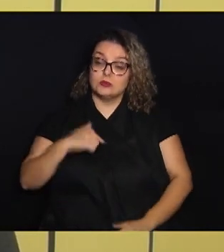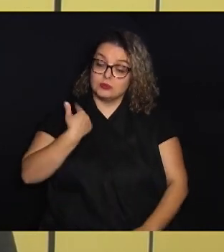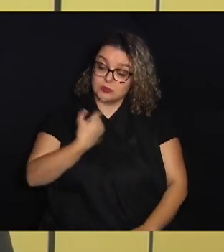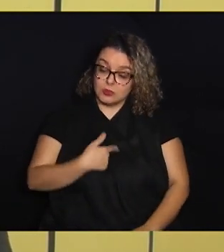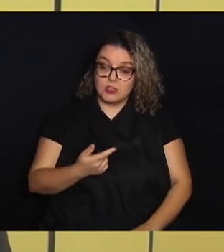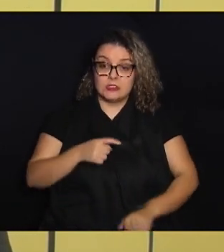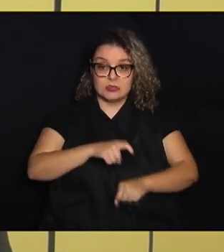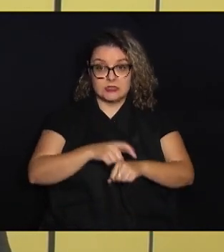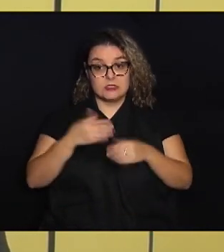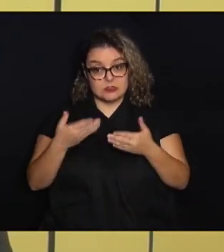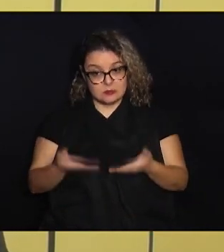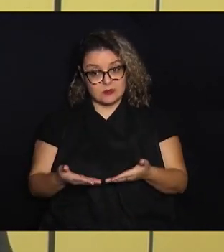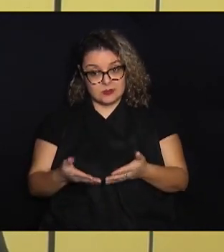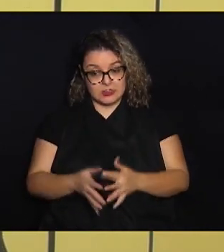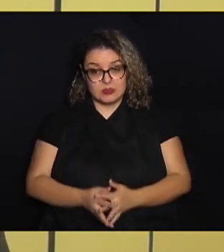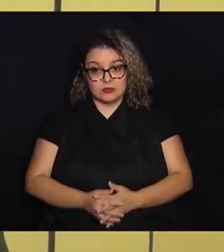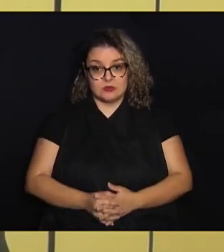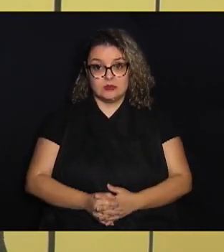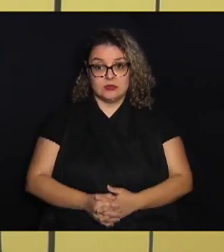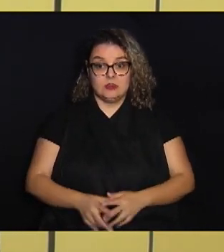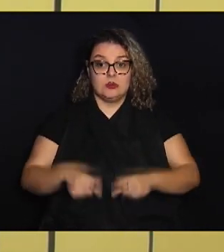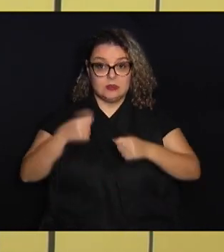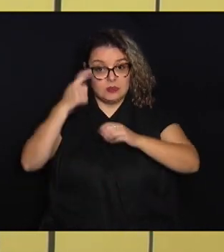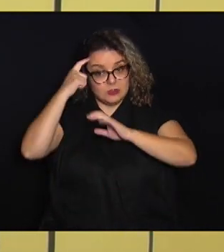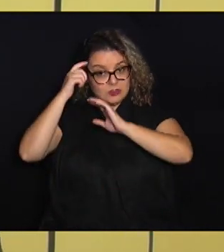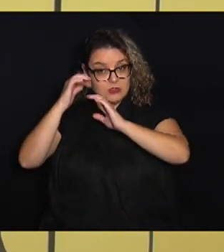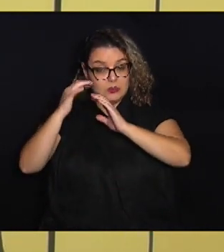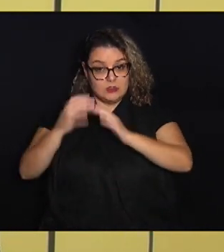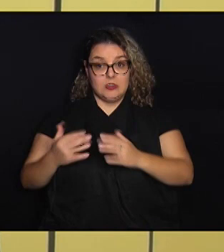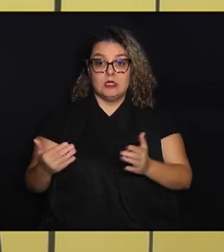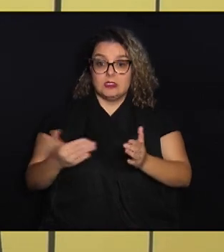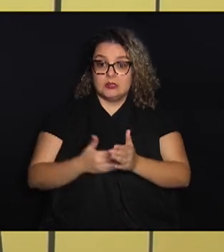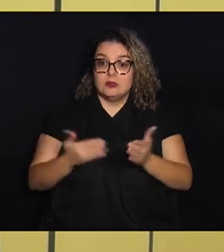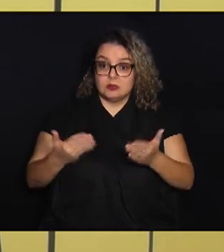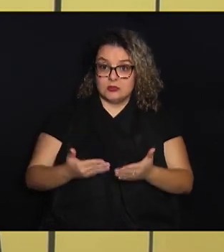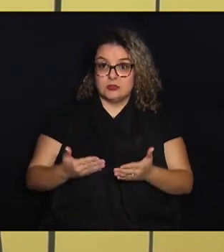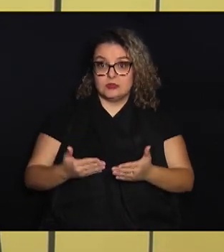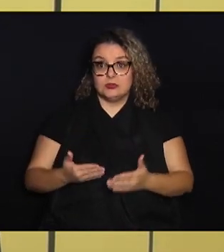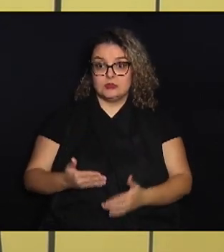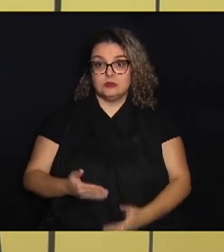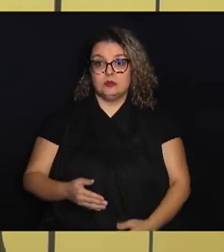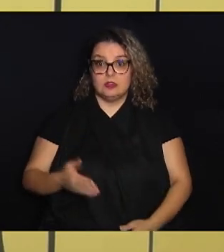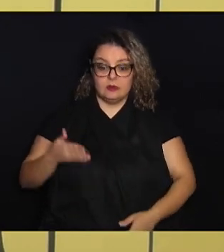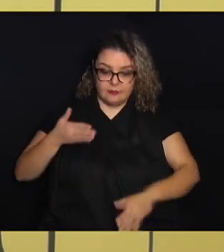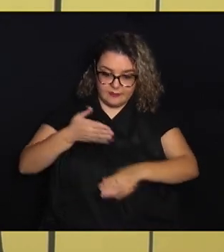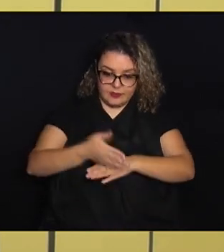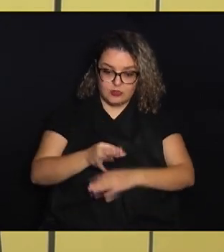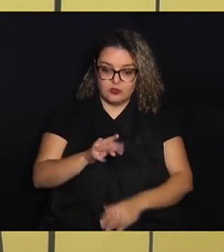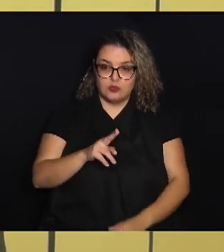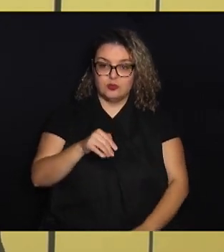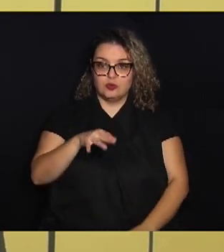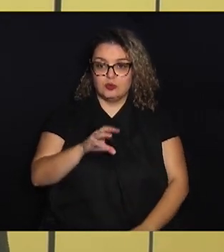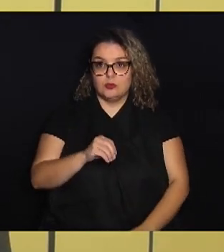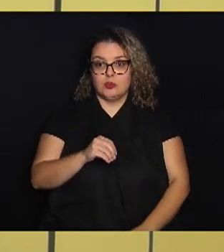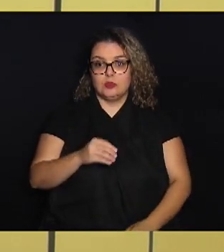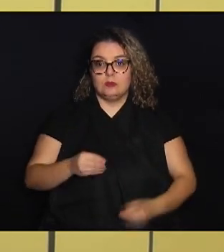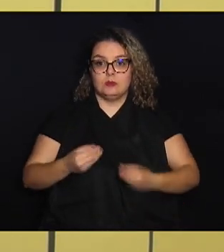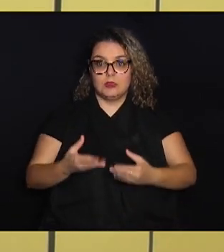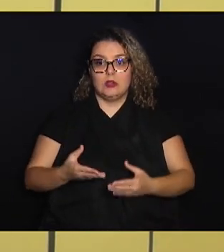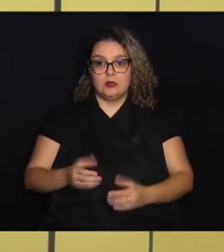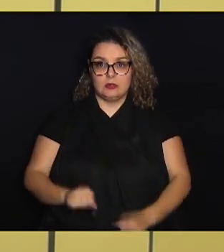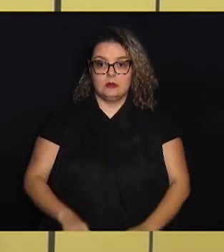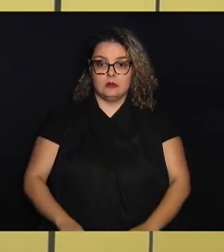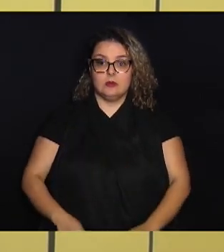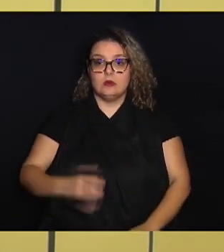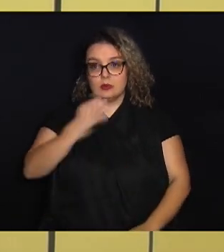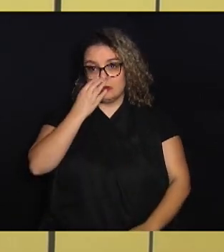Nesse ponto, nós precisamos refletir, porque ainda hoje as pessoas vão no túmulo do Carlos Gomes para levar o cachorrinho para fazer cocô